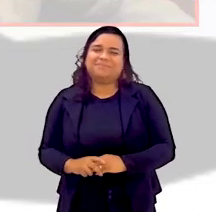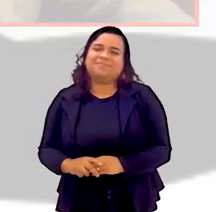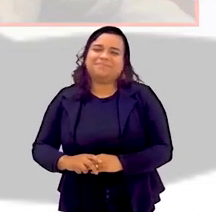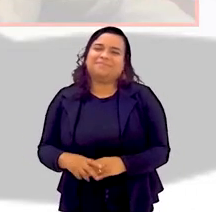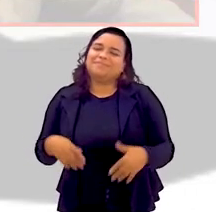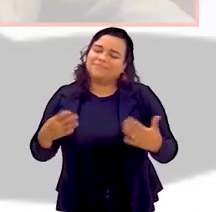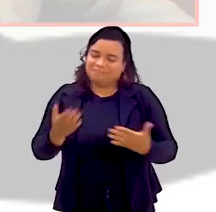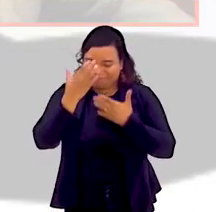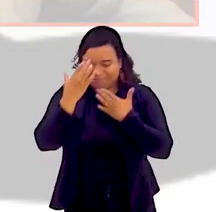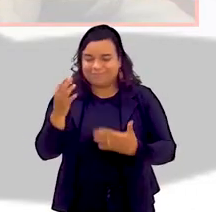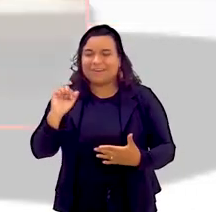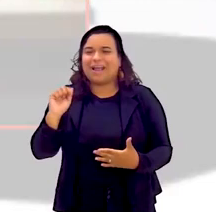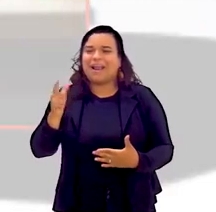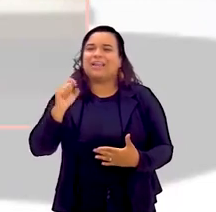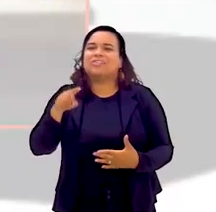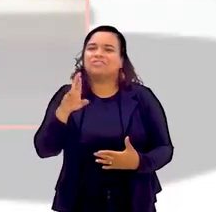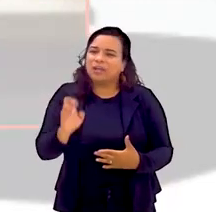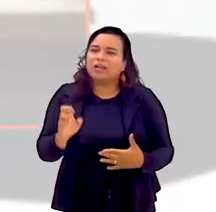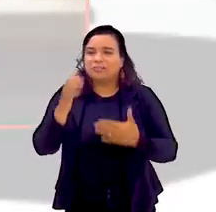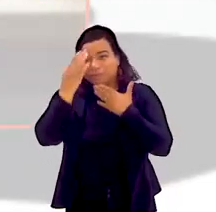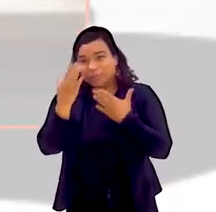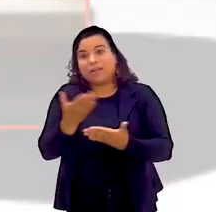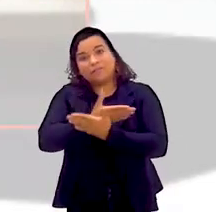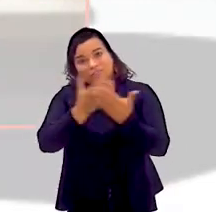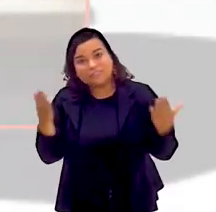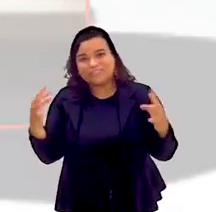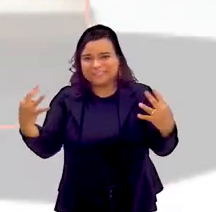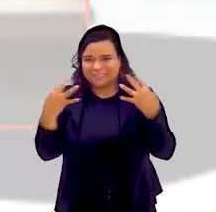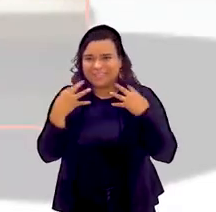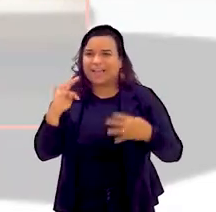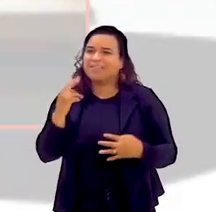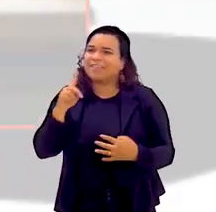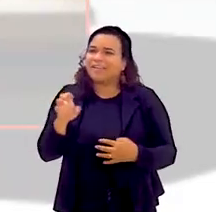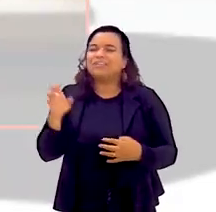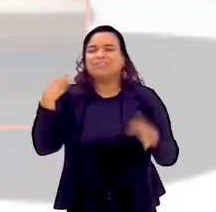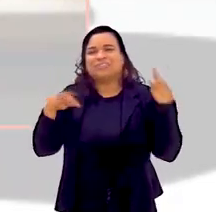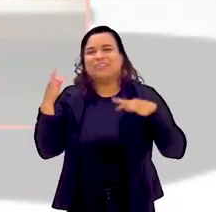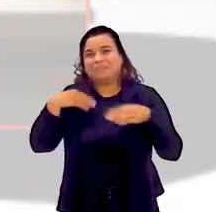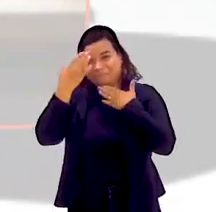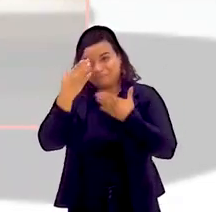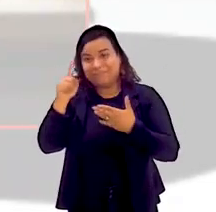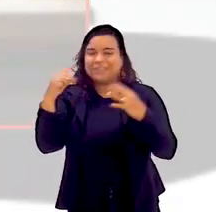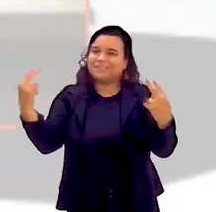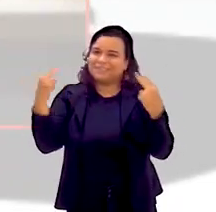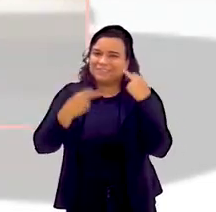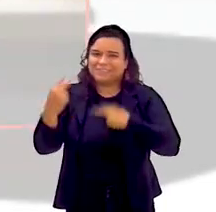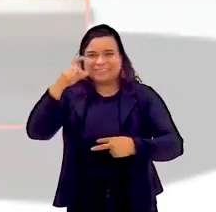Muito obrigada, Alexandre. Muito obrigada a você e ao Trade Turístico. Obrigada a você que